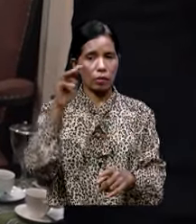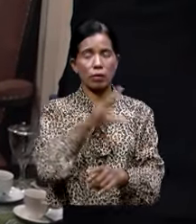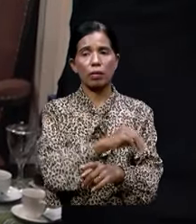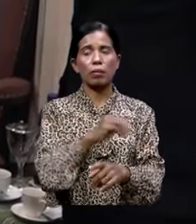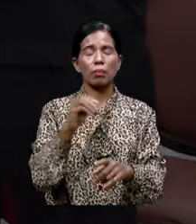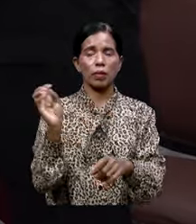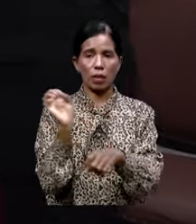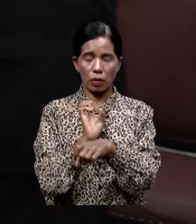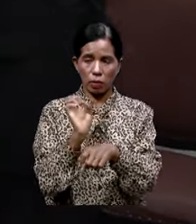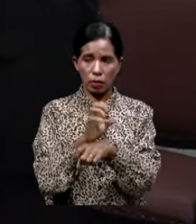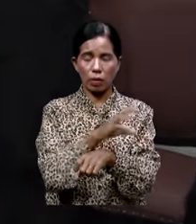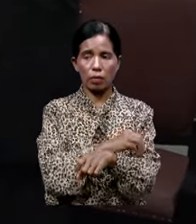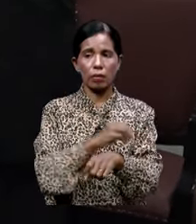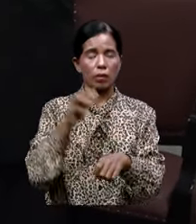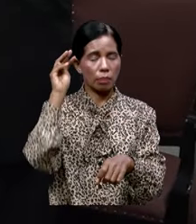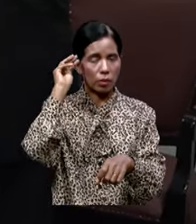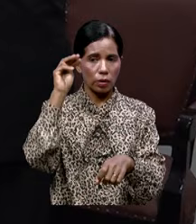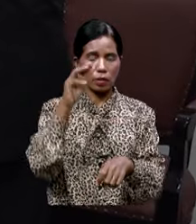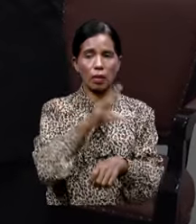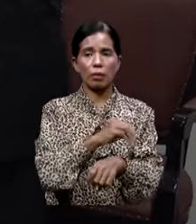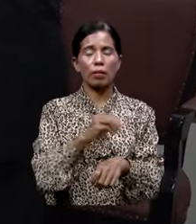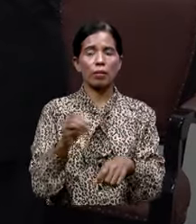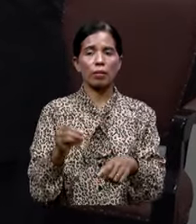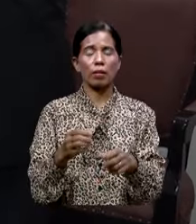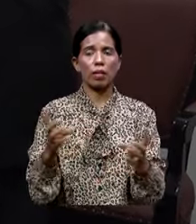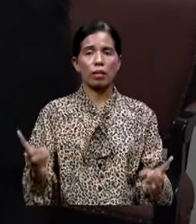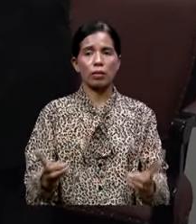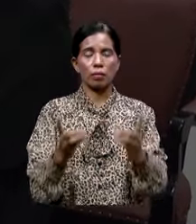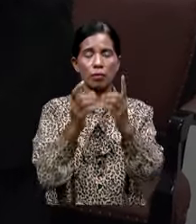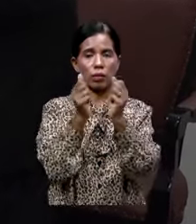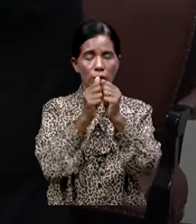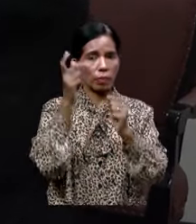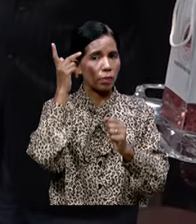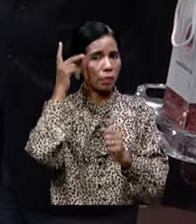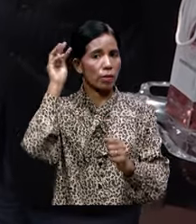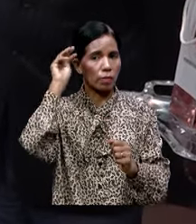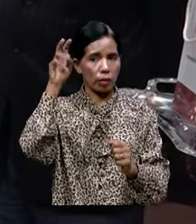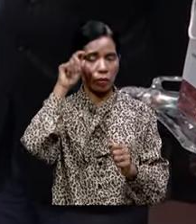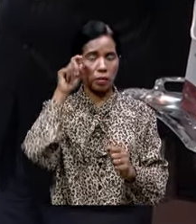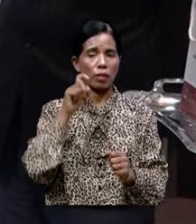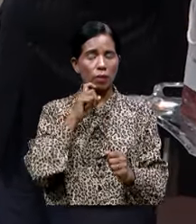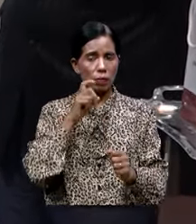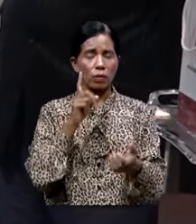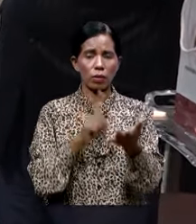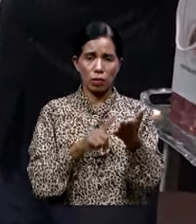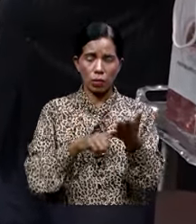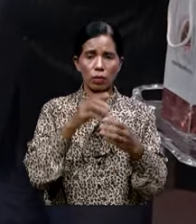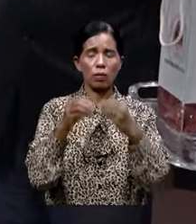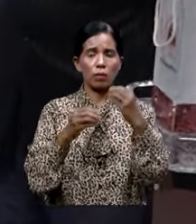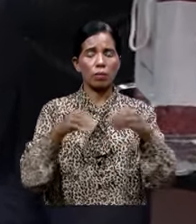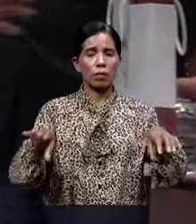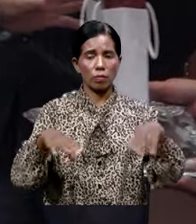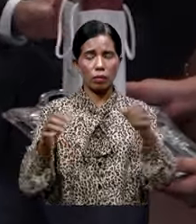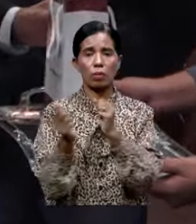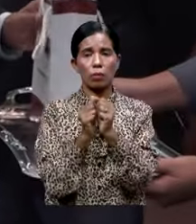Assuntos Econômicos e Ministro Turismo no Ambiente, a Sorumalo Primeiro-Ministro Kairala Sanana Guzmão, onde discute relação entre